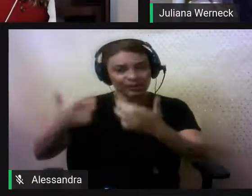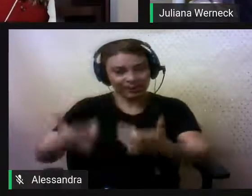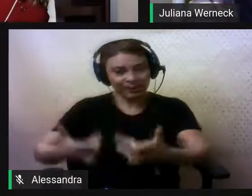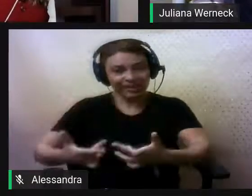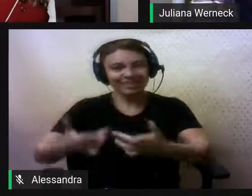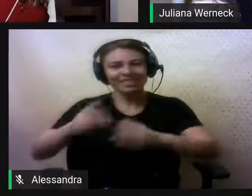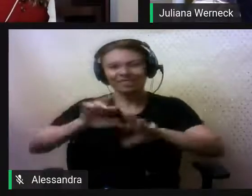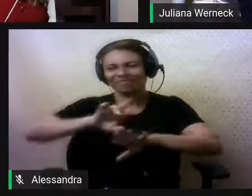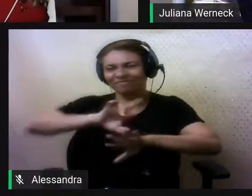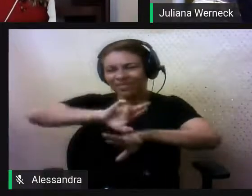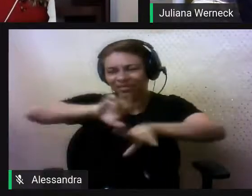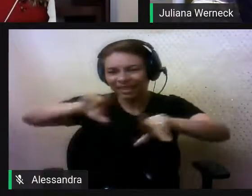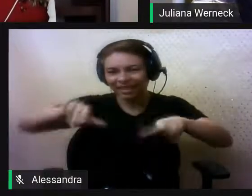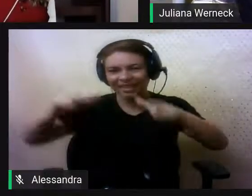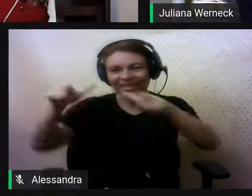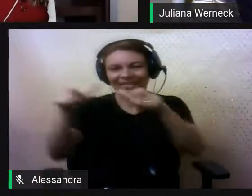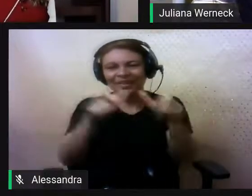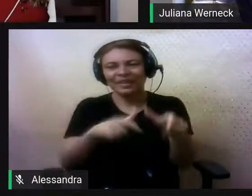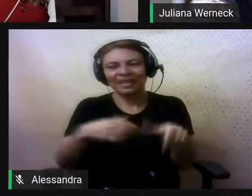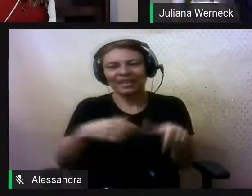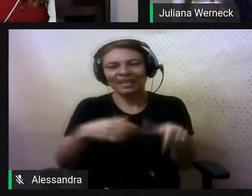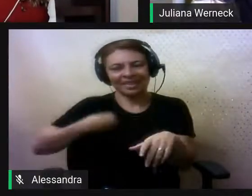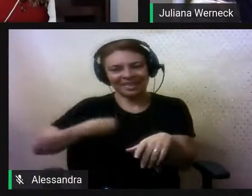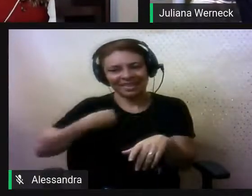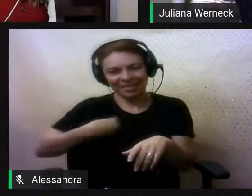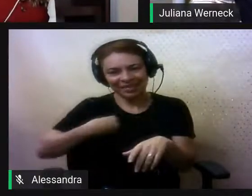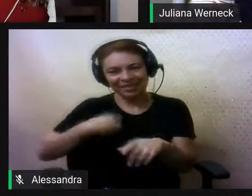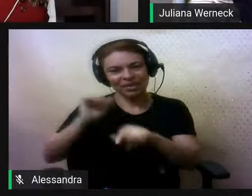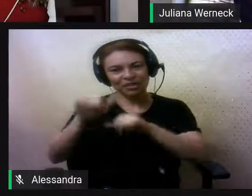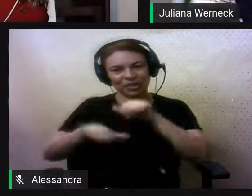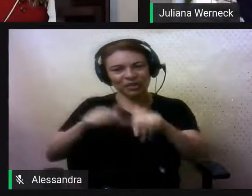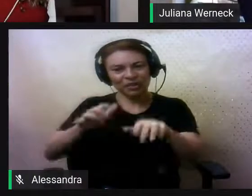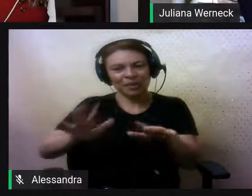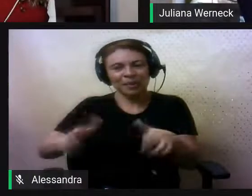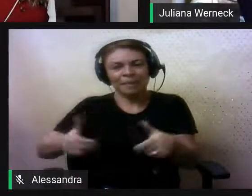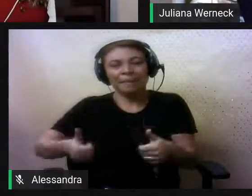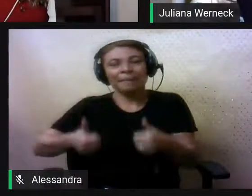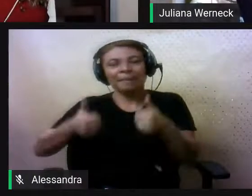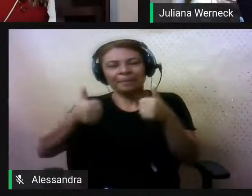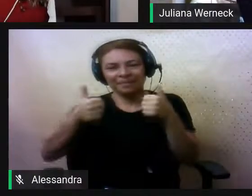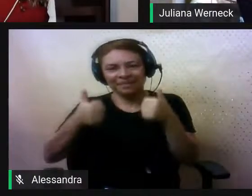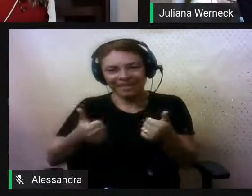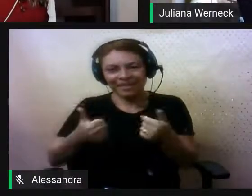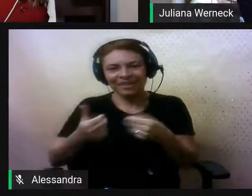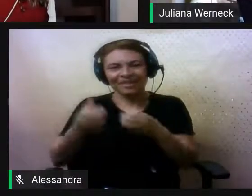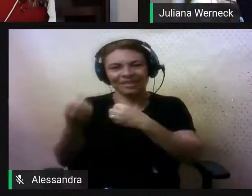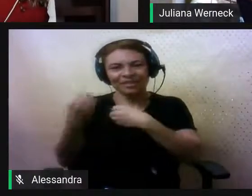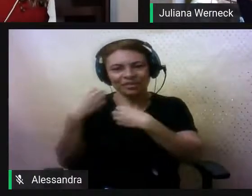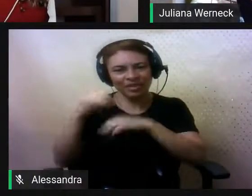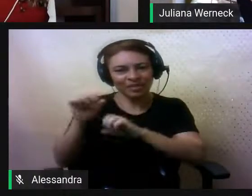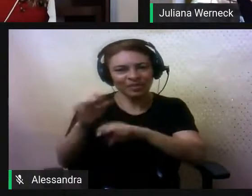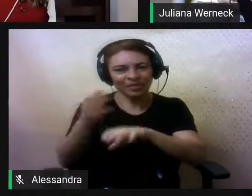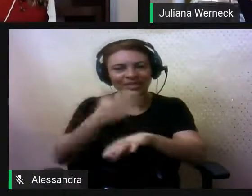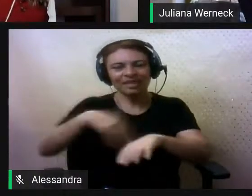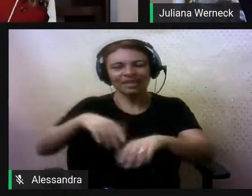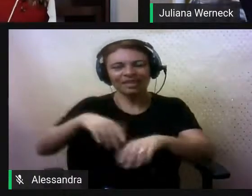espaços diversos da vida. E isso também vai nos tornando melhores e sabendo, né, nos ensinando a ser